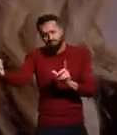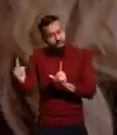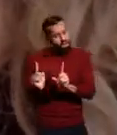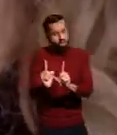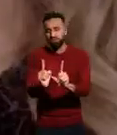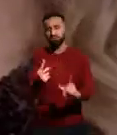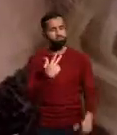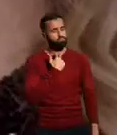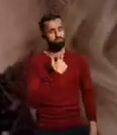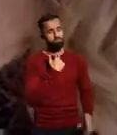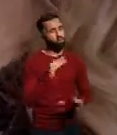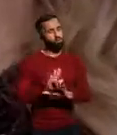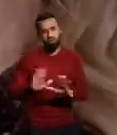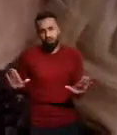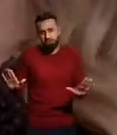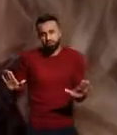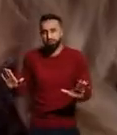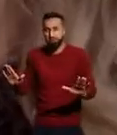Você,